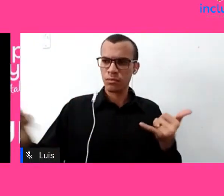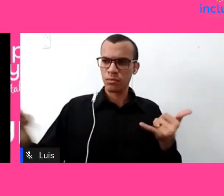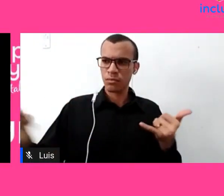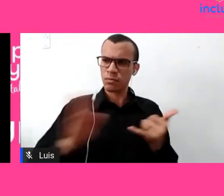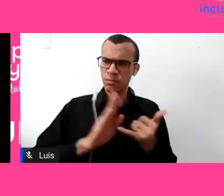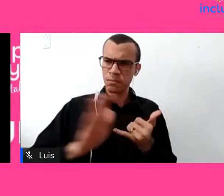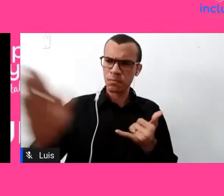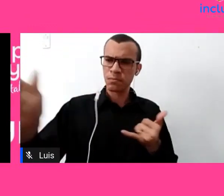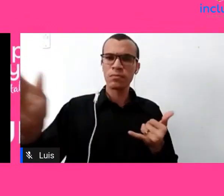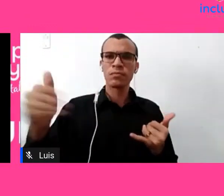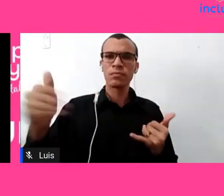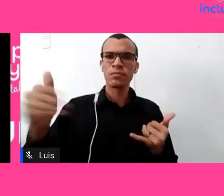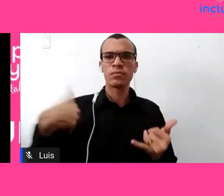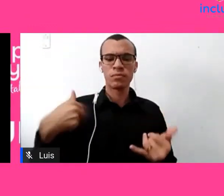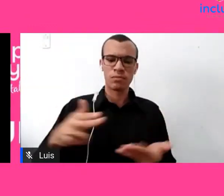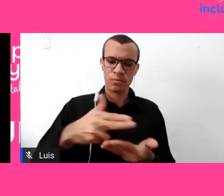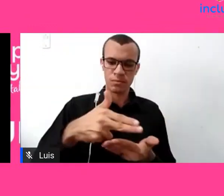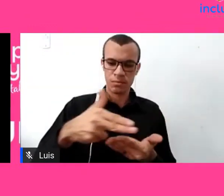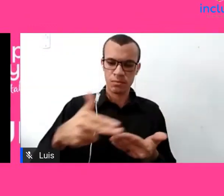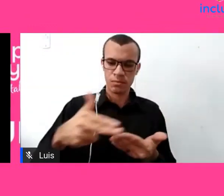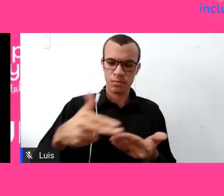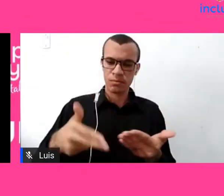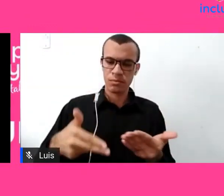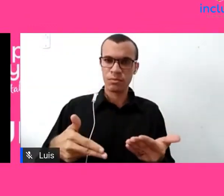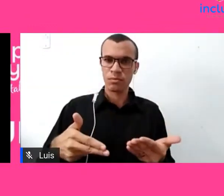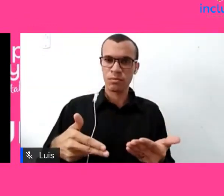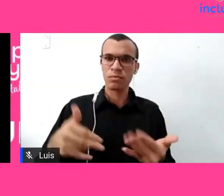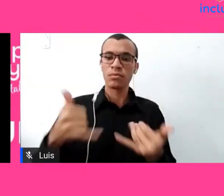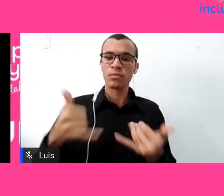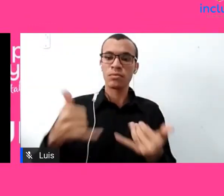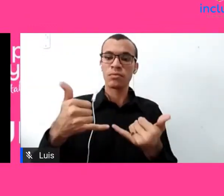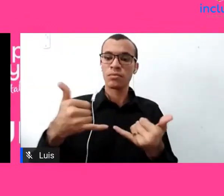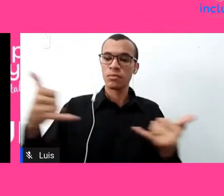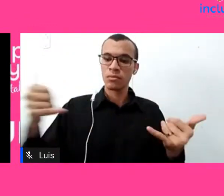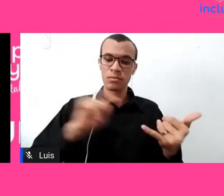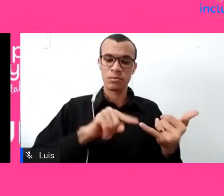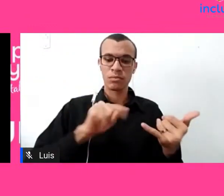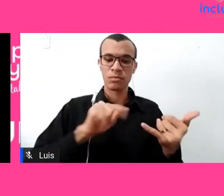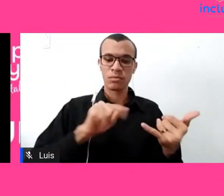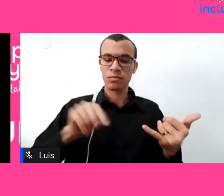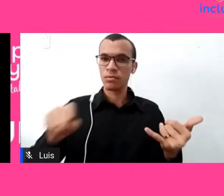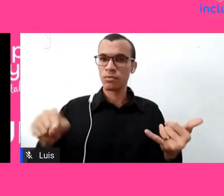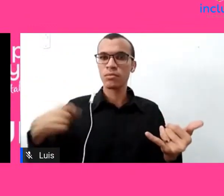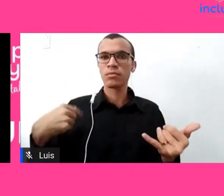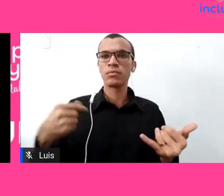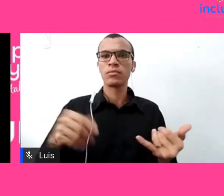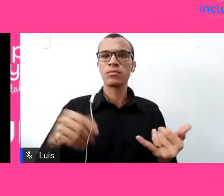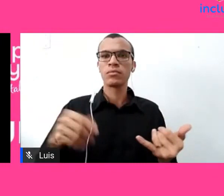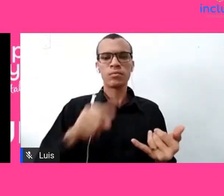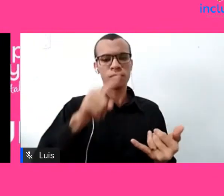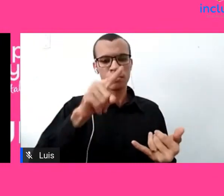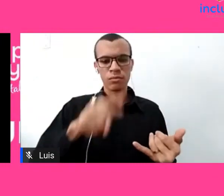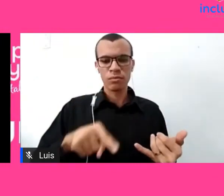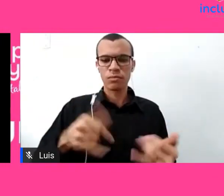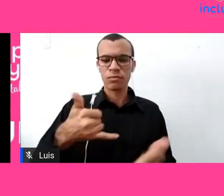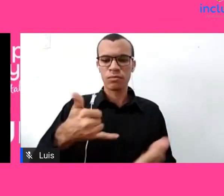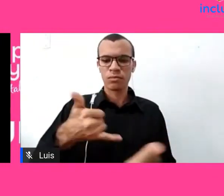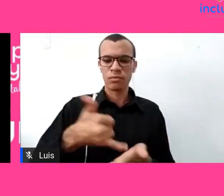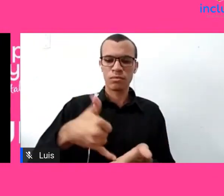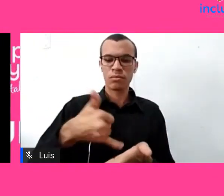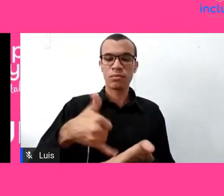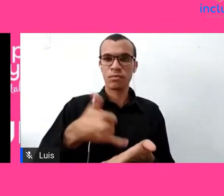o estilete. O que for linha pontilhada, eu vou riscar com a caneta